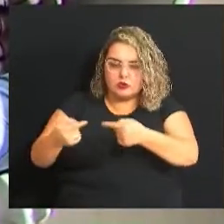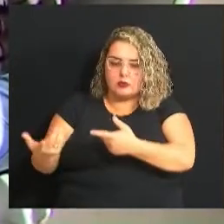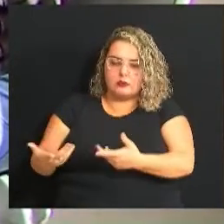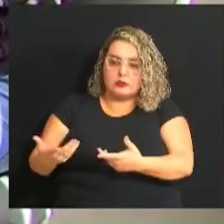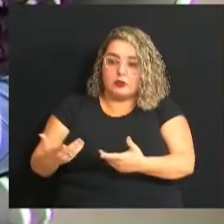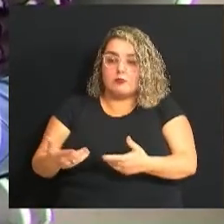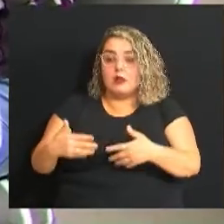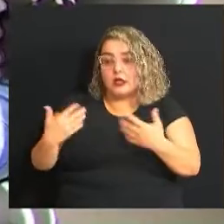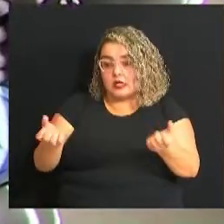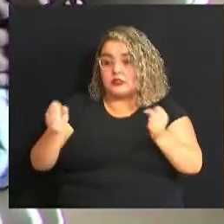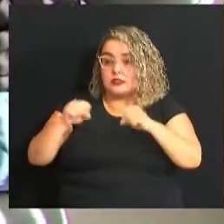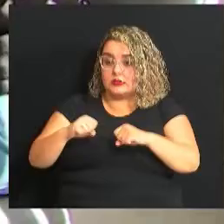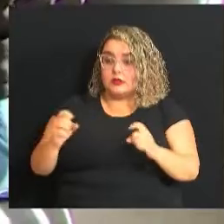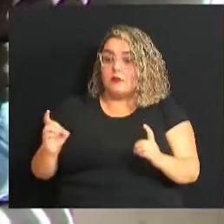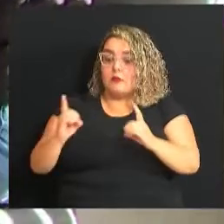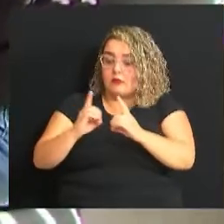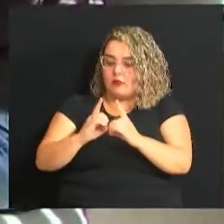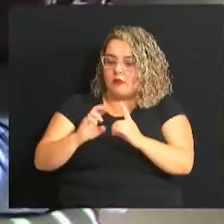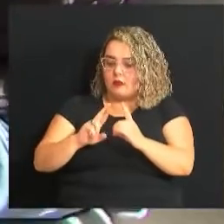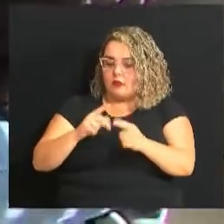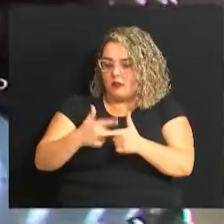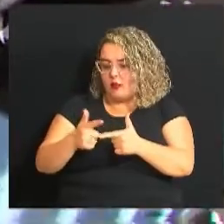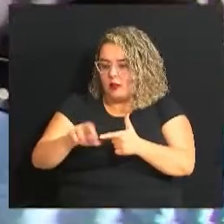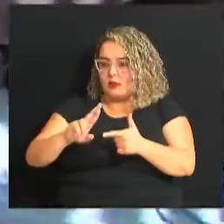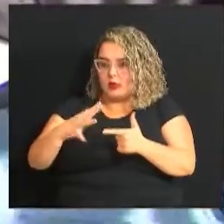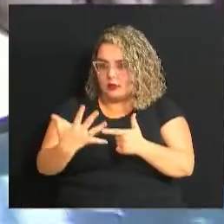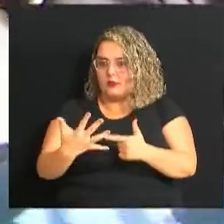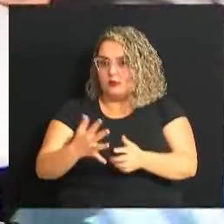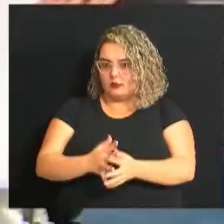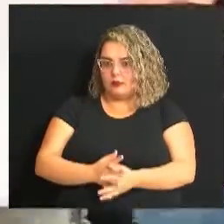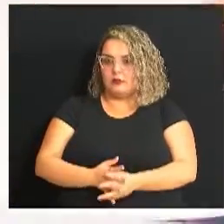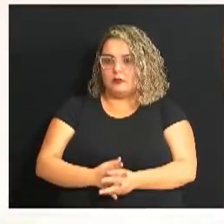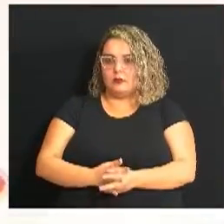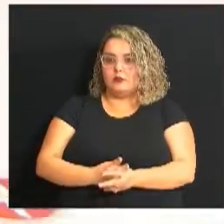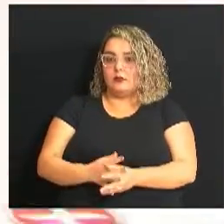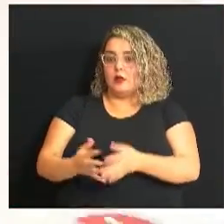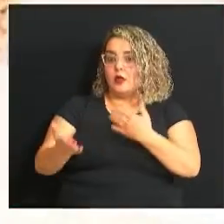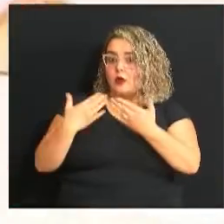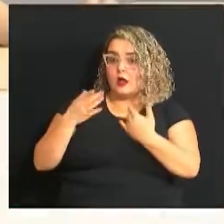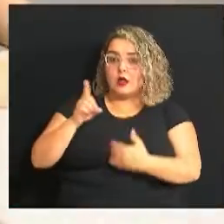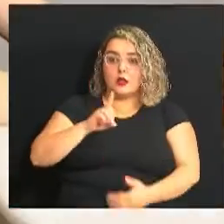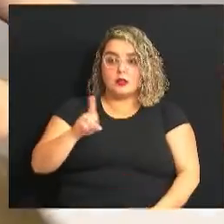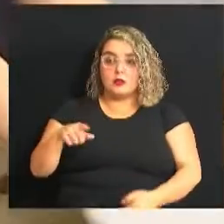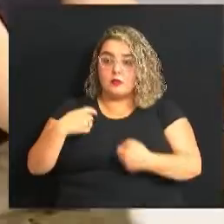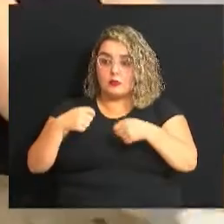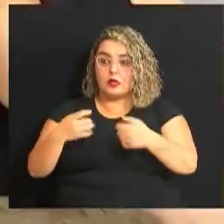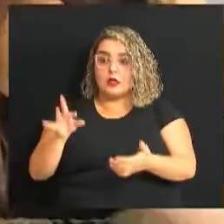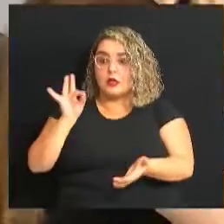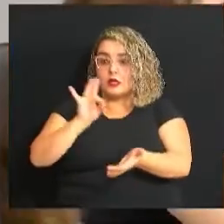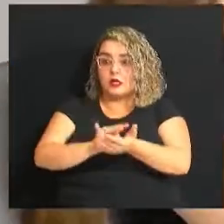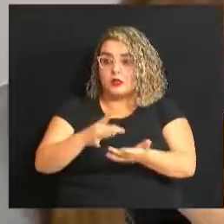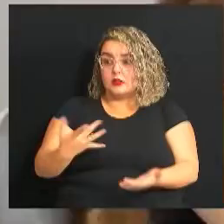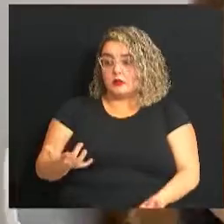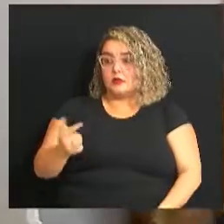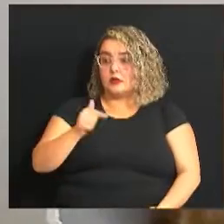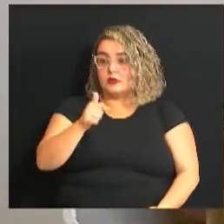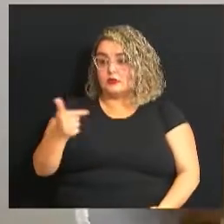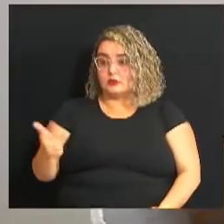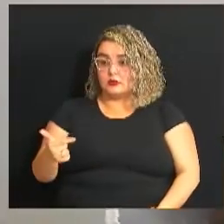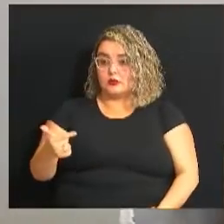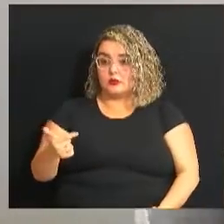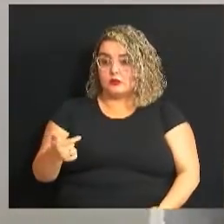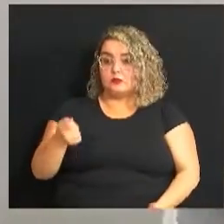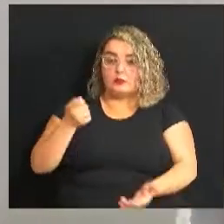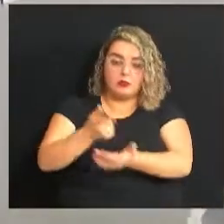das partes estarem próximas para solucionar. Eu estava conversando antes, não necessariamente para quem não tem condições de